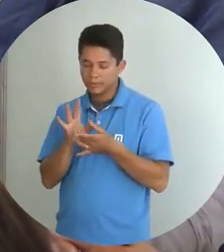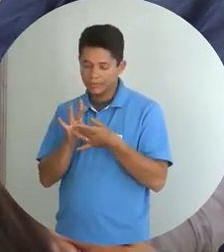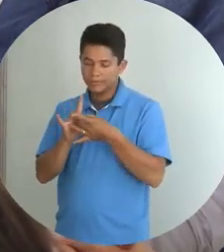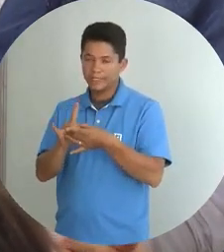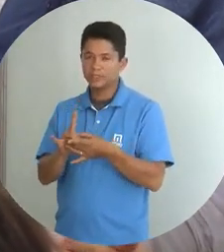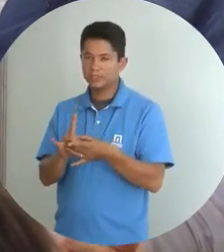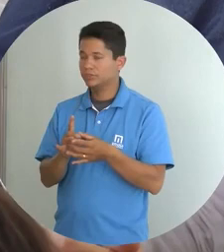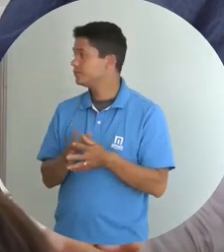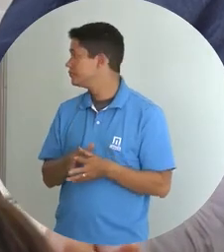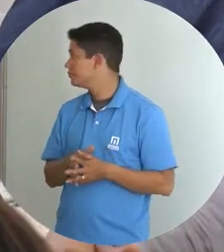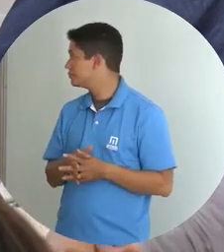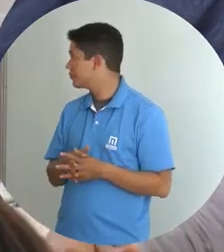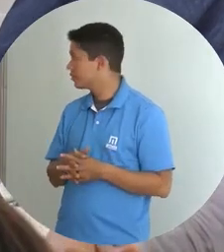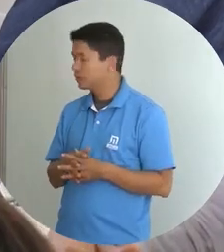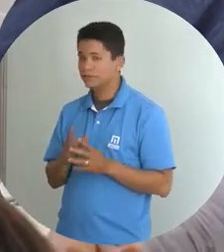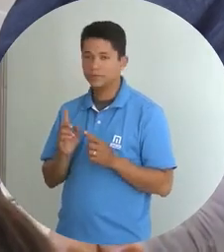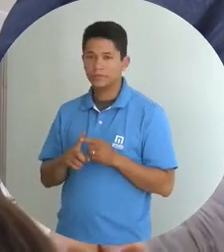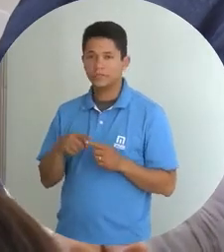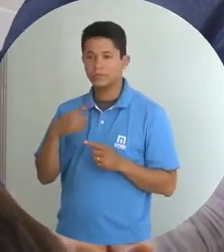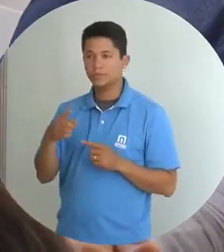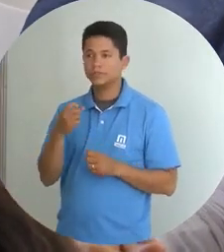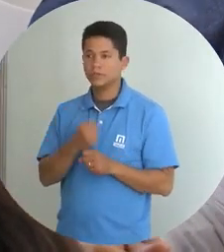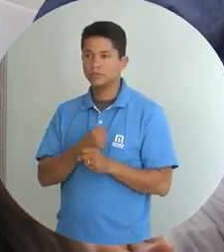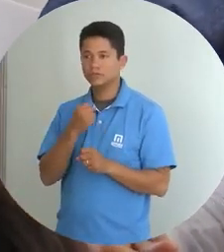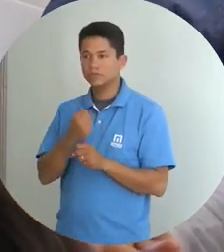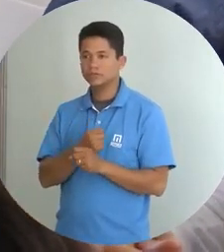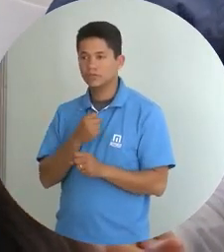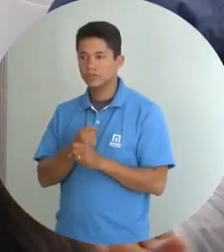estaca pós-construção do bloco no bloco.